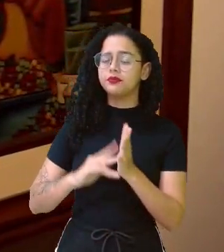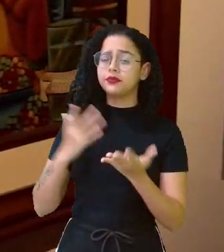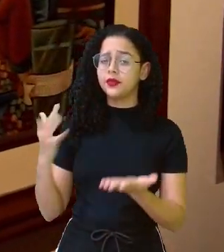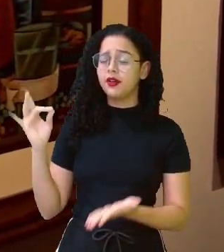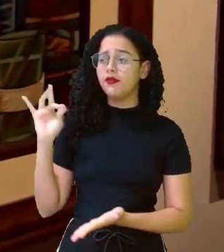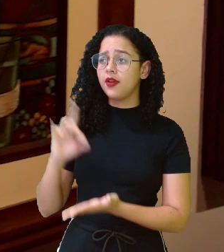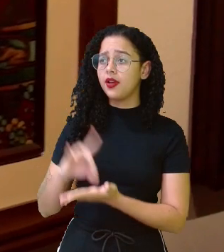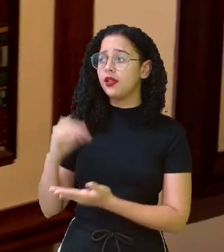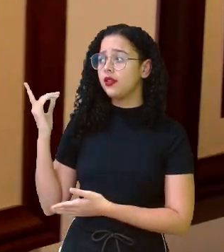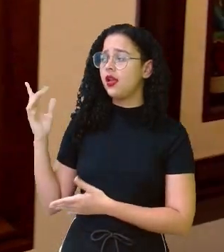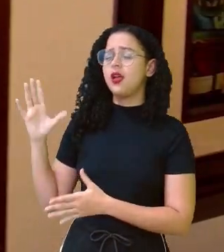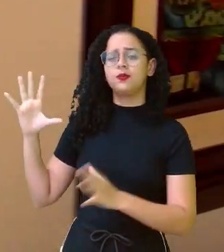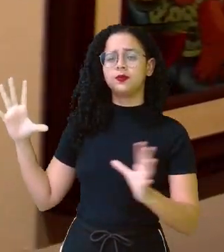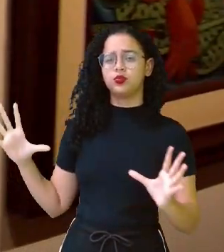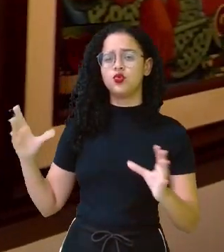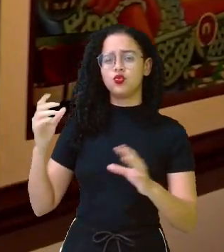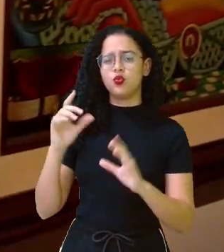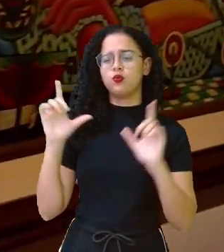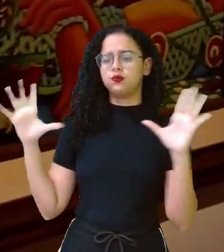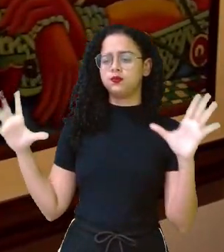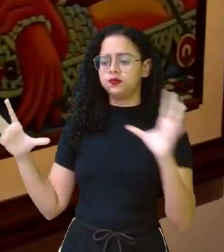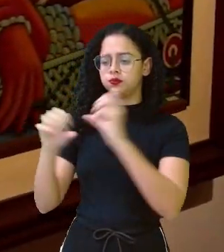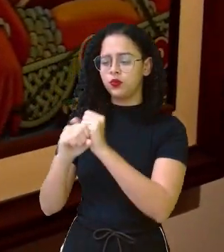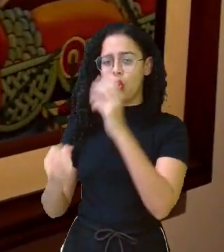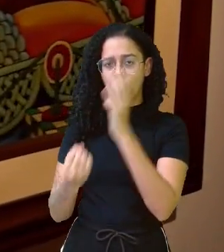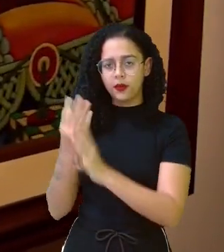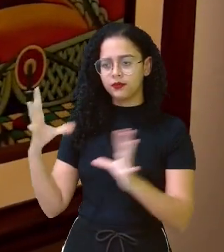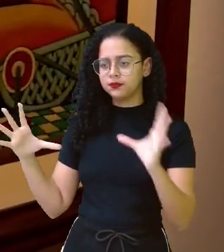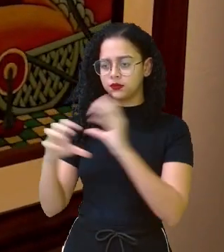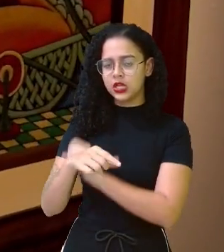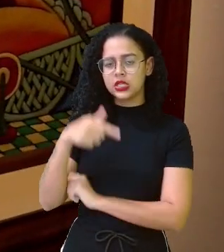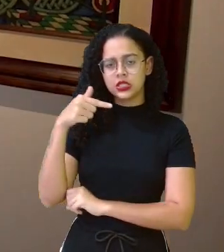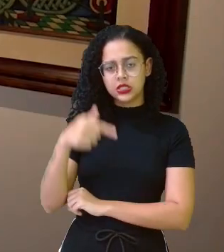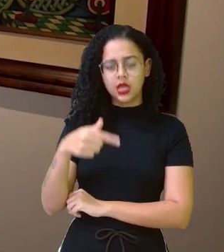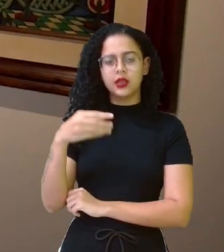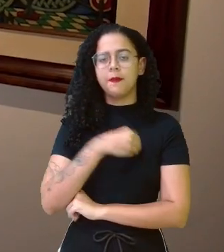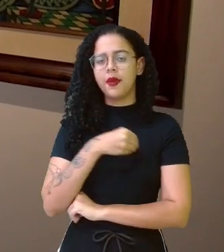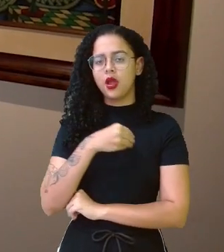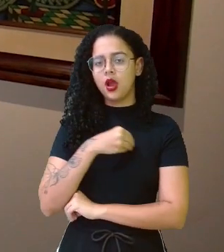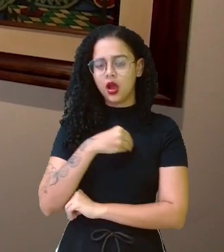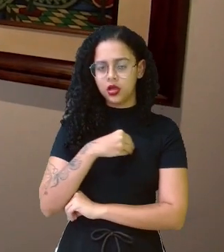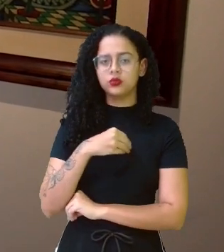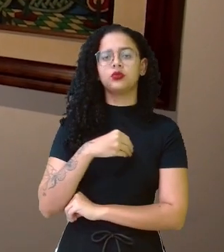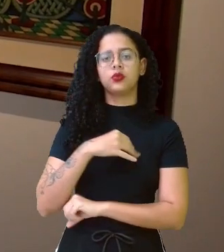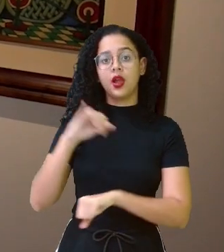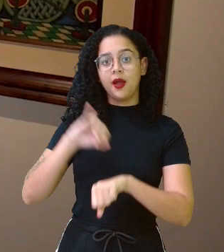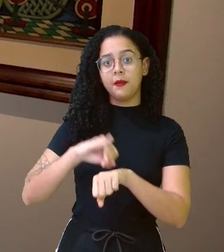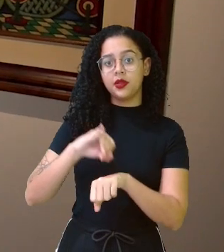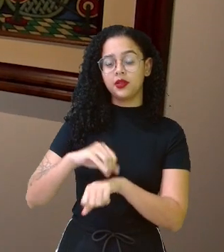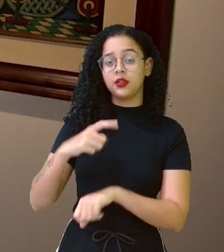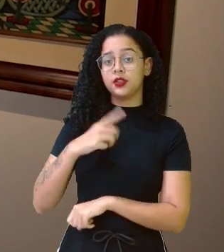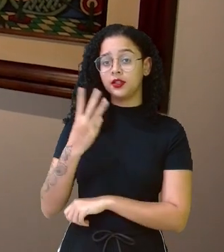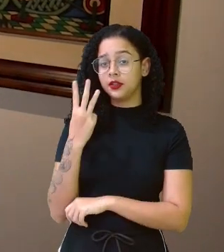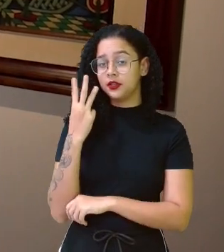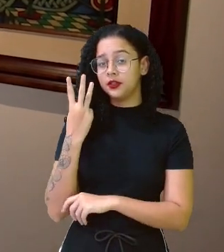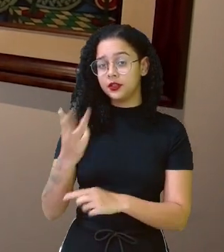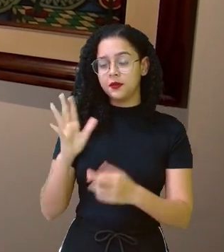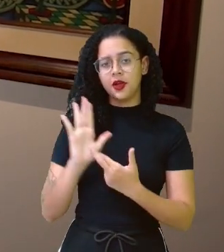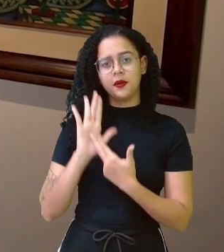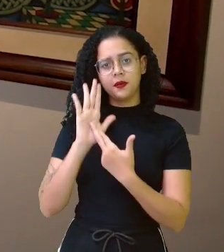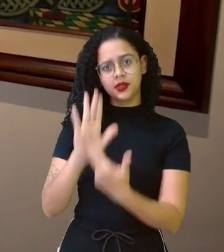aqui é um conjunto de obras intitulado Os Sete Pecados Capitais, né? Aqui a gente trouxe três para representar,